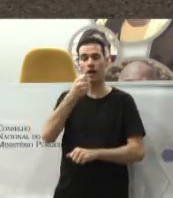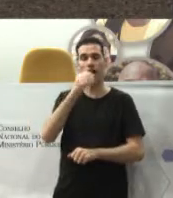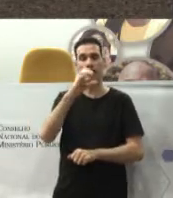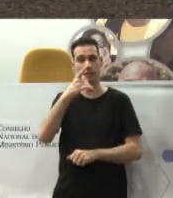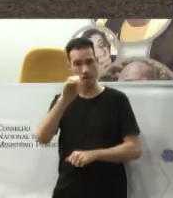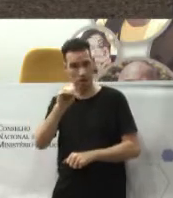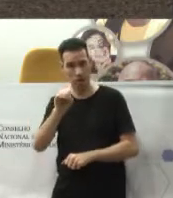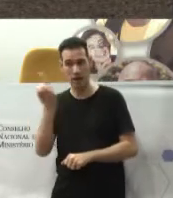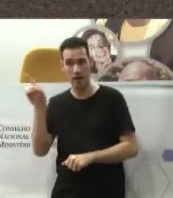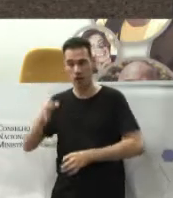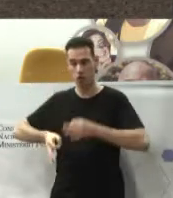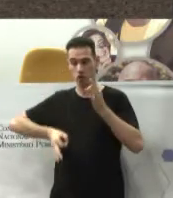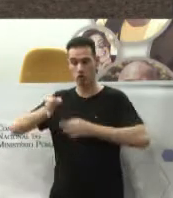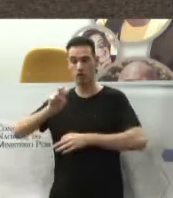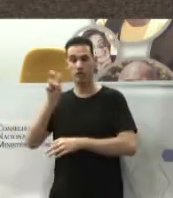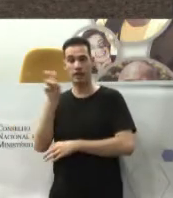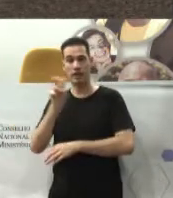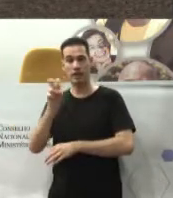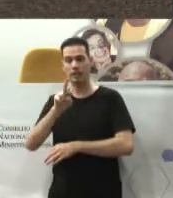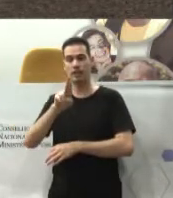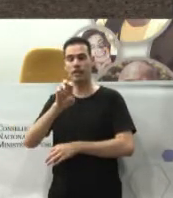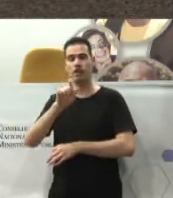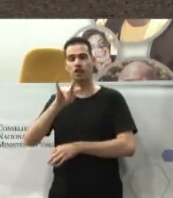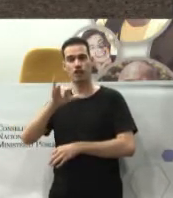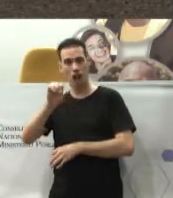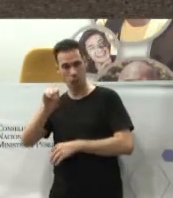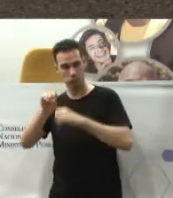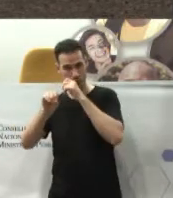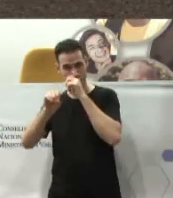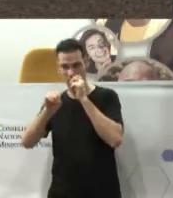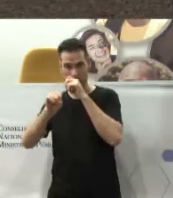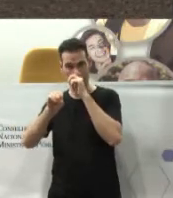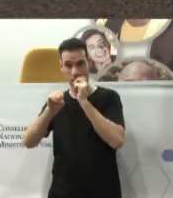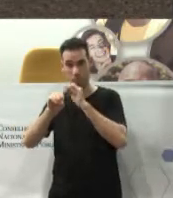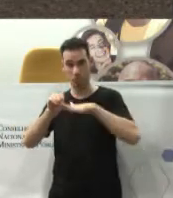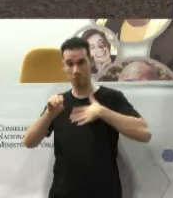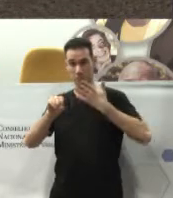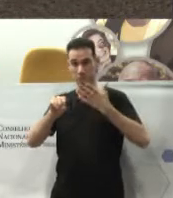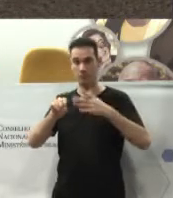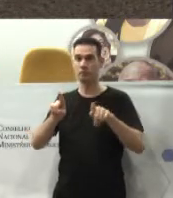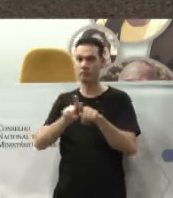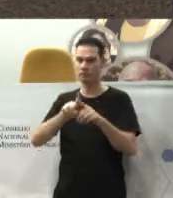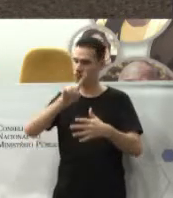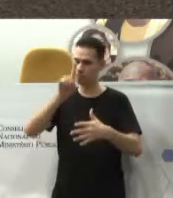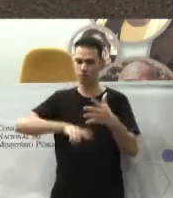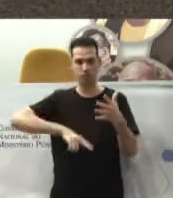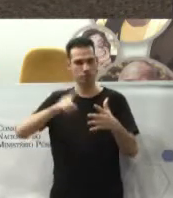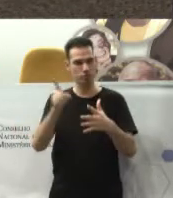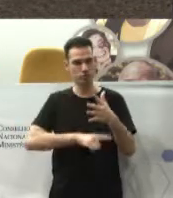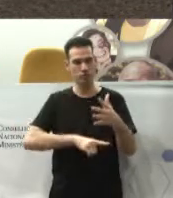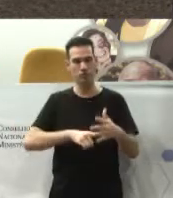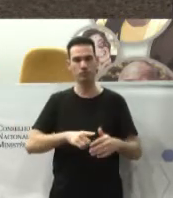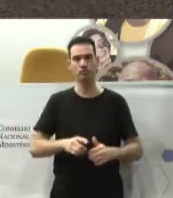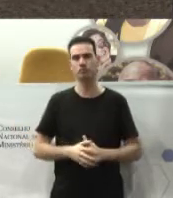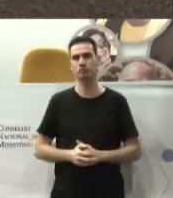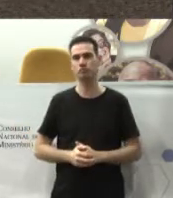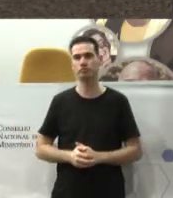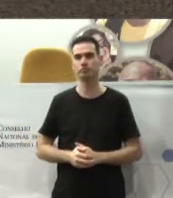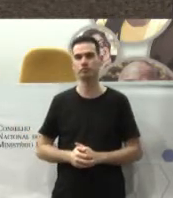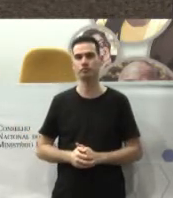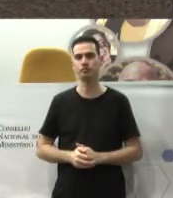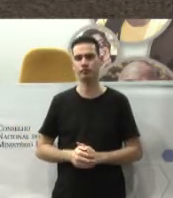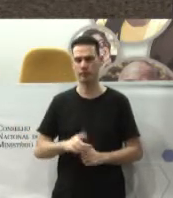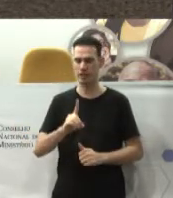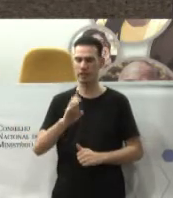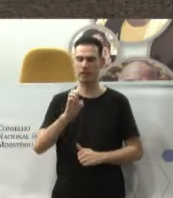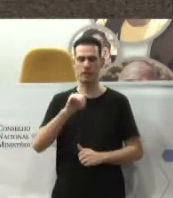O Tribunal da Quinta Região, para minha surpresa, negou provimento ao agravo da Procuradoria. Acho que, em termos de